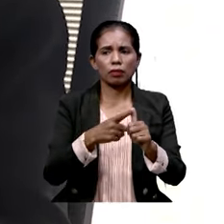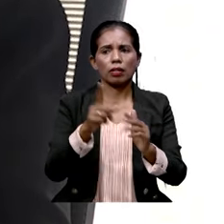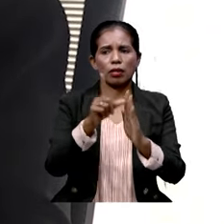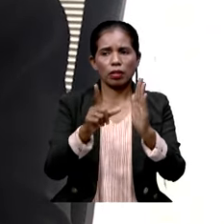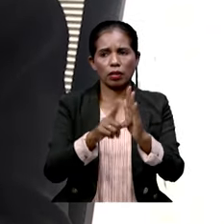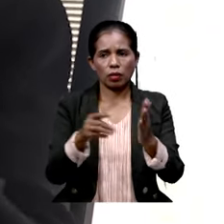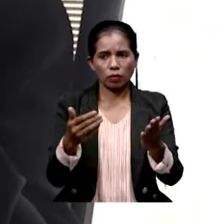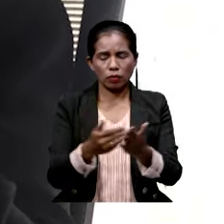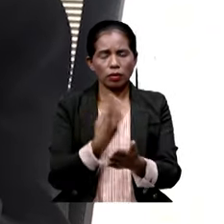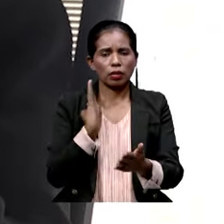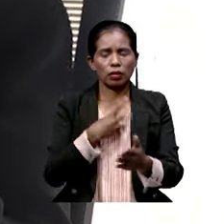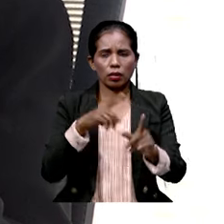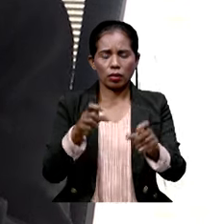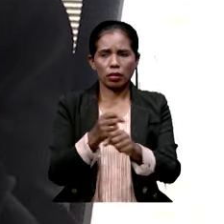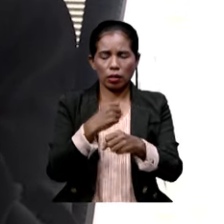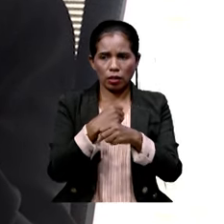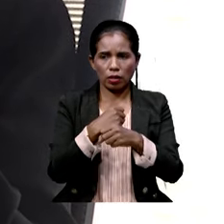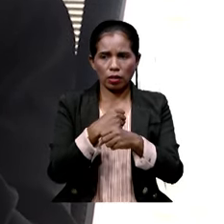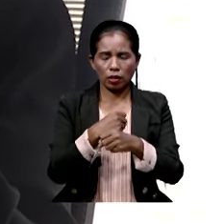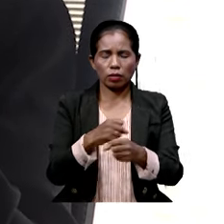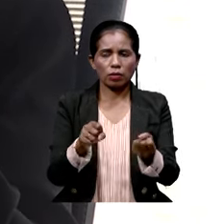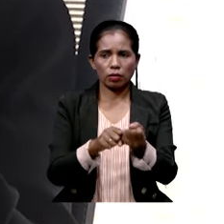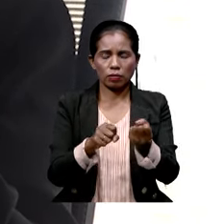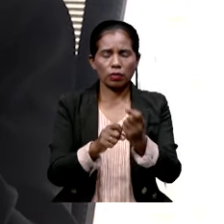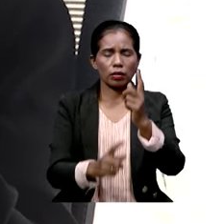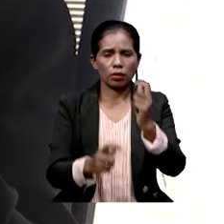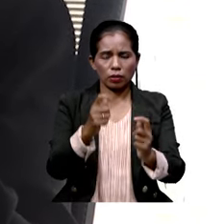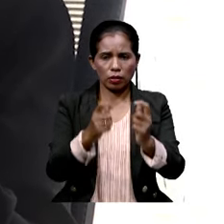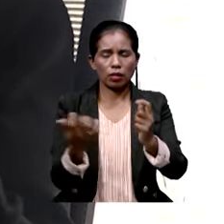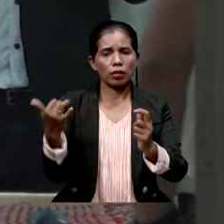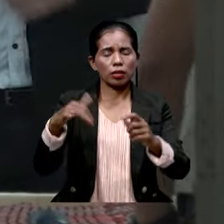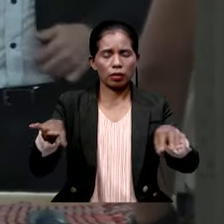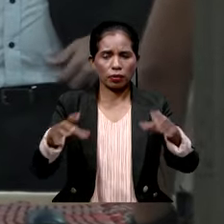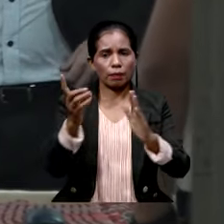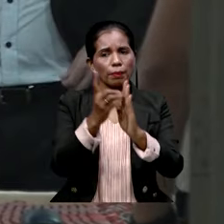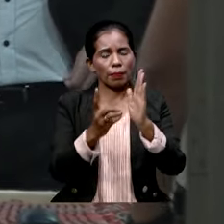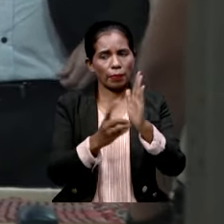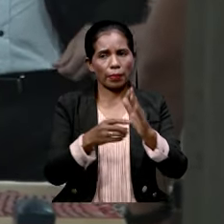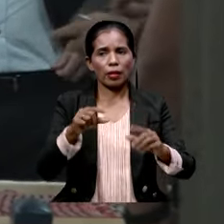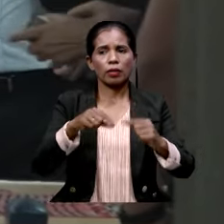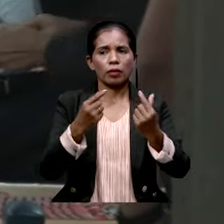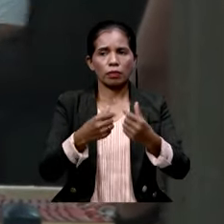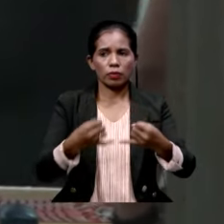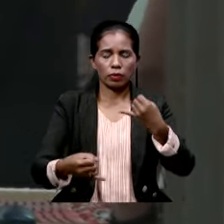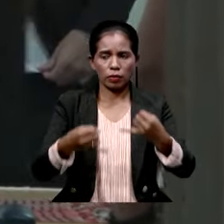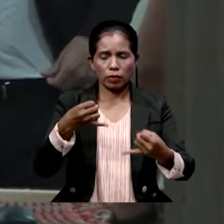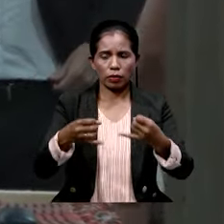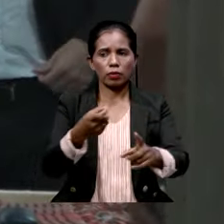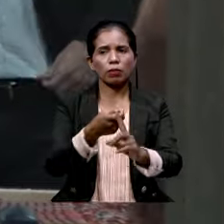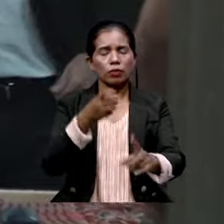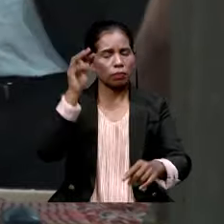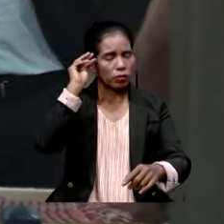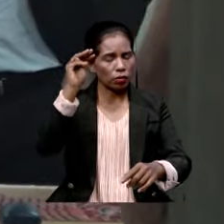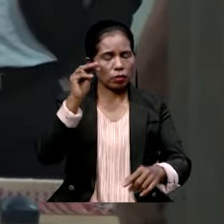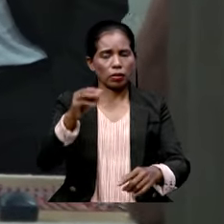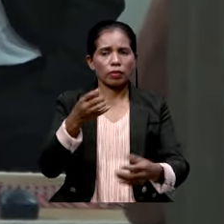não é mas te tem que halo para tu reforça Tribunais de Serviço. Dados na equipa Reforma Setor Justiça recolha Rússia Ministério Finanças,